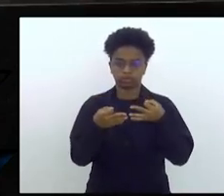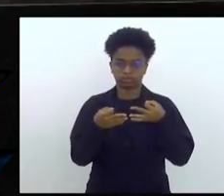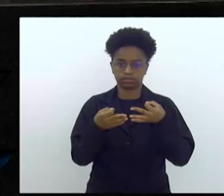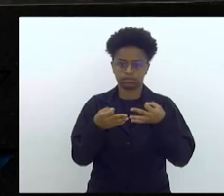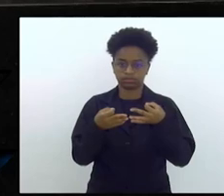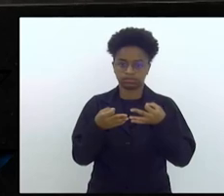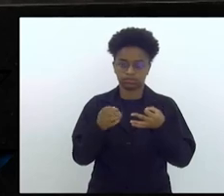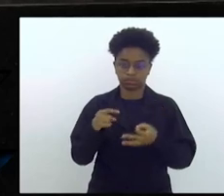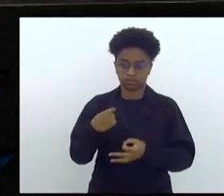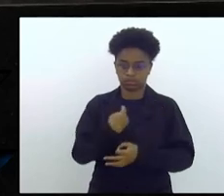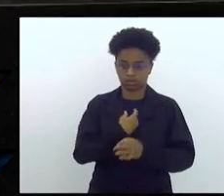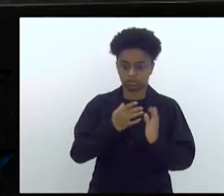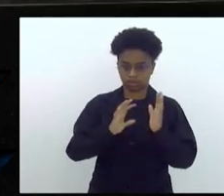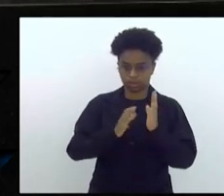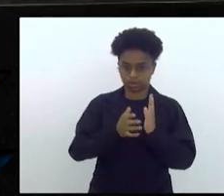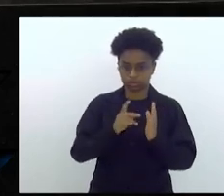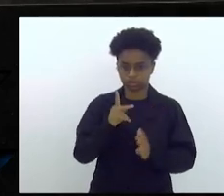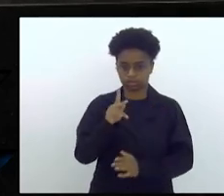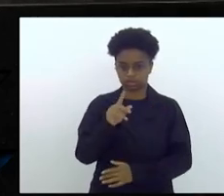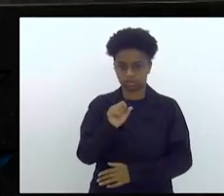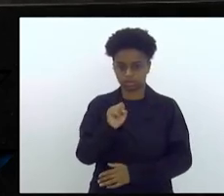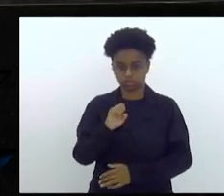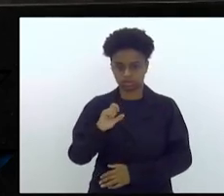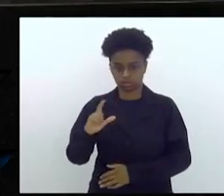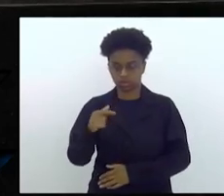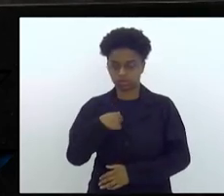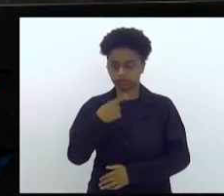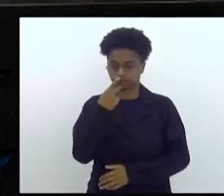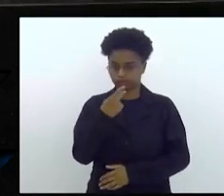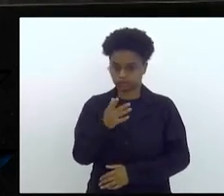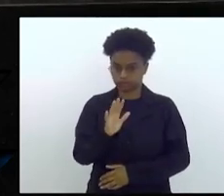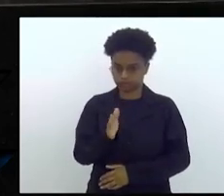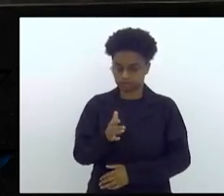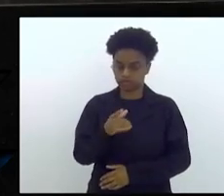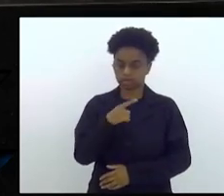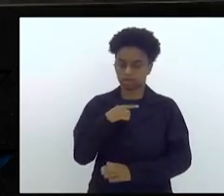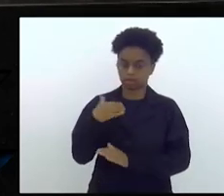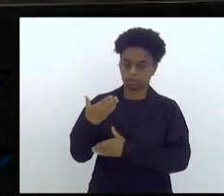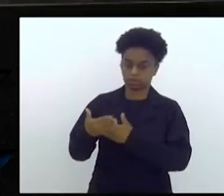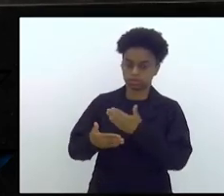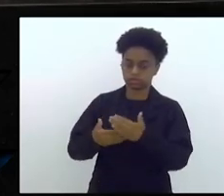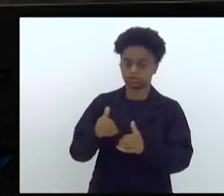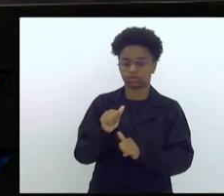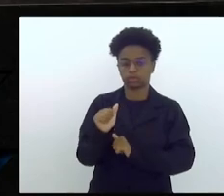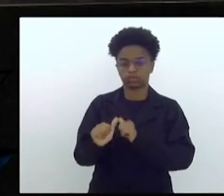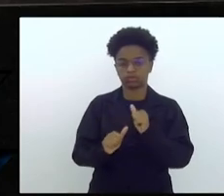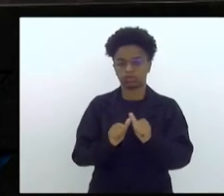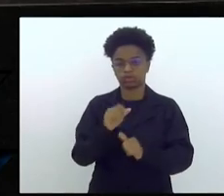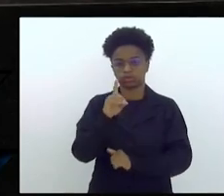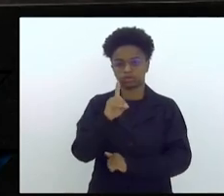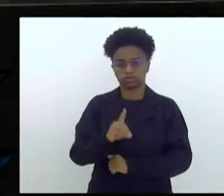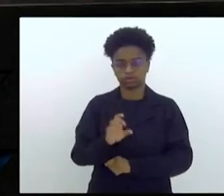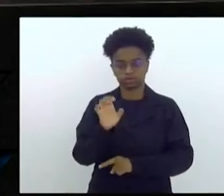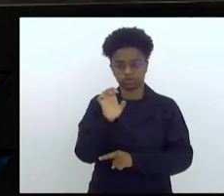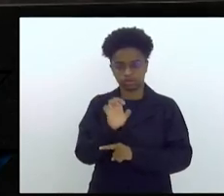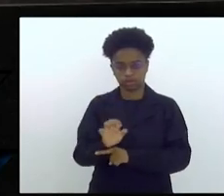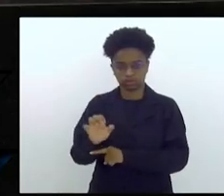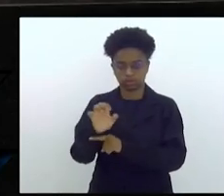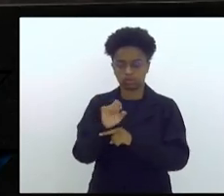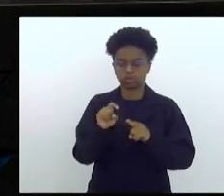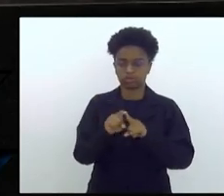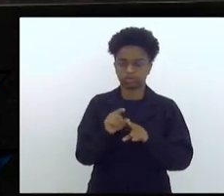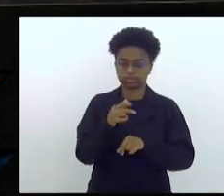que o nosso partido pessoal já falei aqui anteriormente está num processo de renovação das suas direções estaduais e